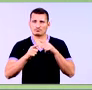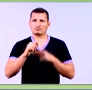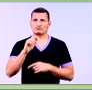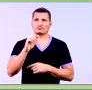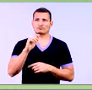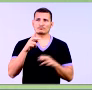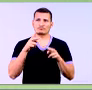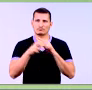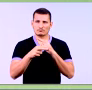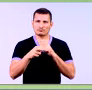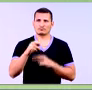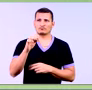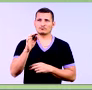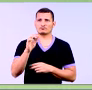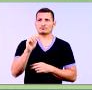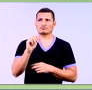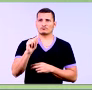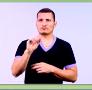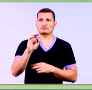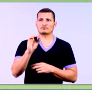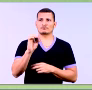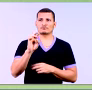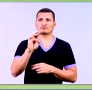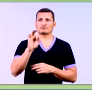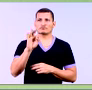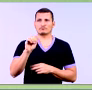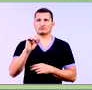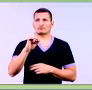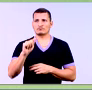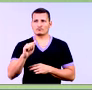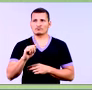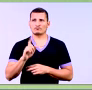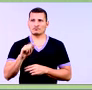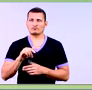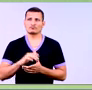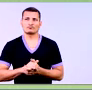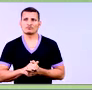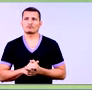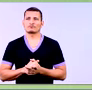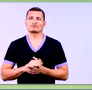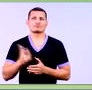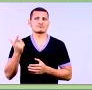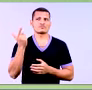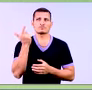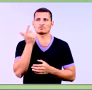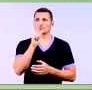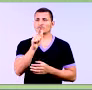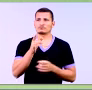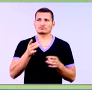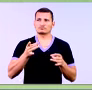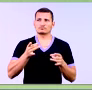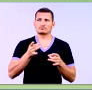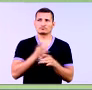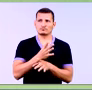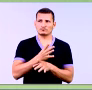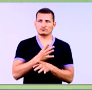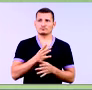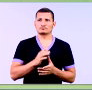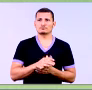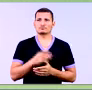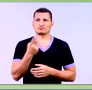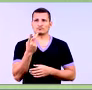Você já deve imaginar pelo termo, né? É quando não se consegue concluir